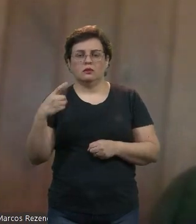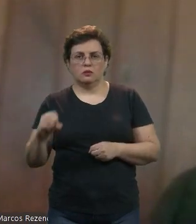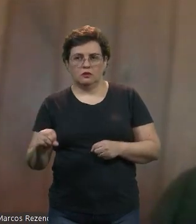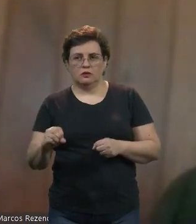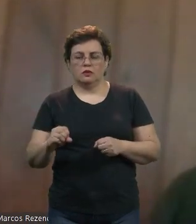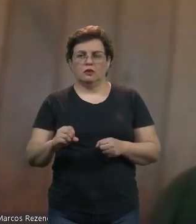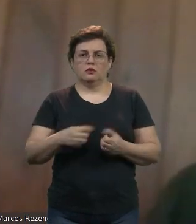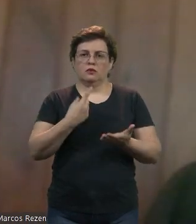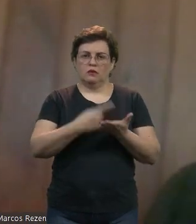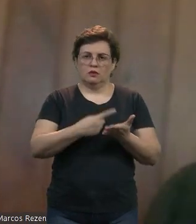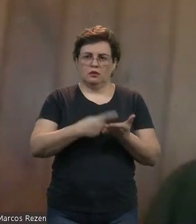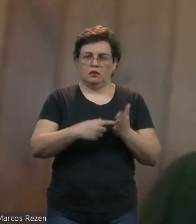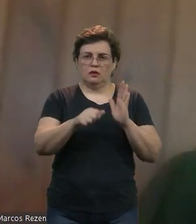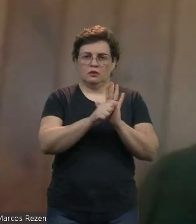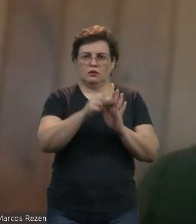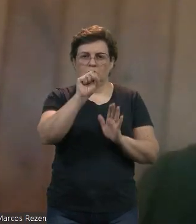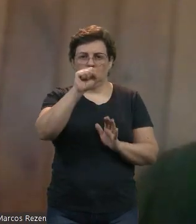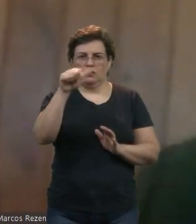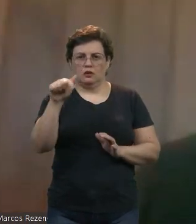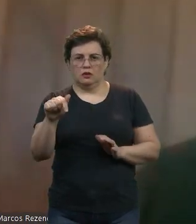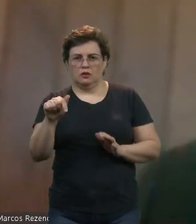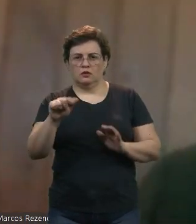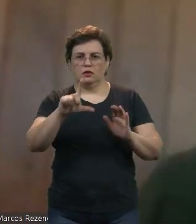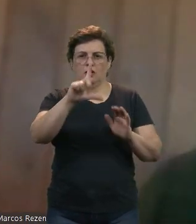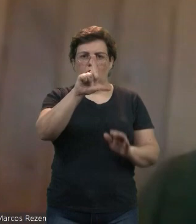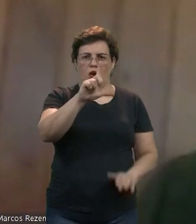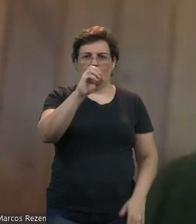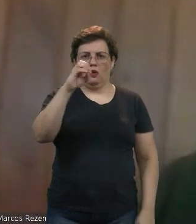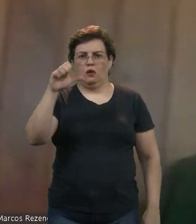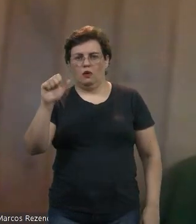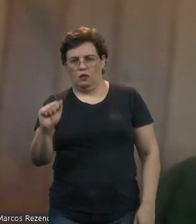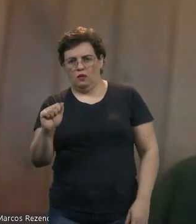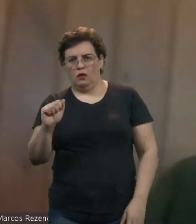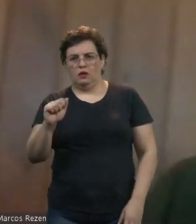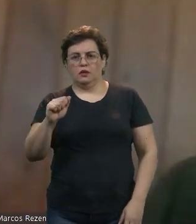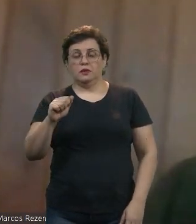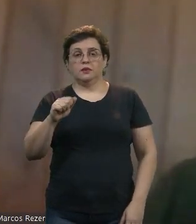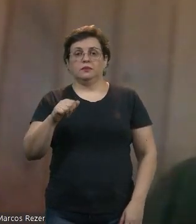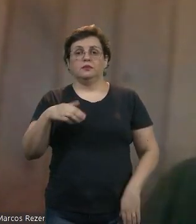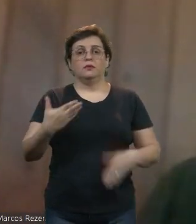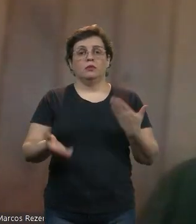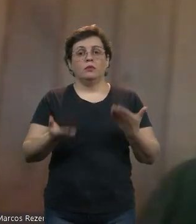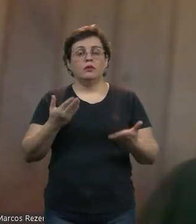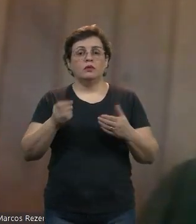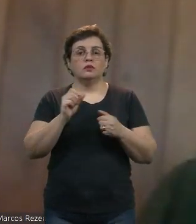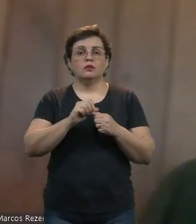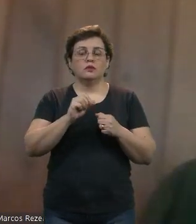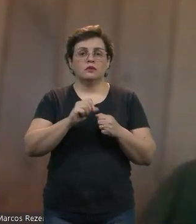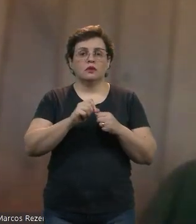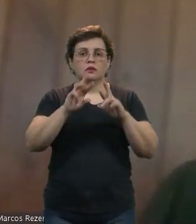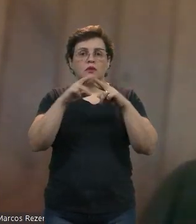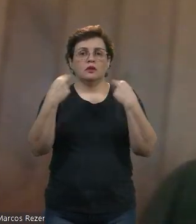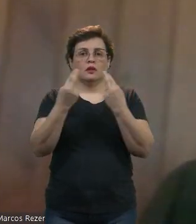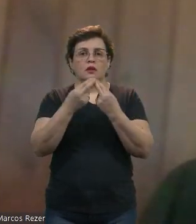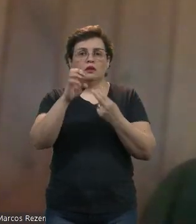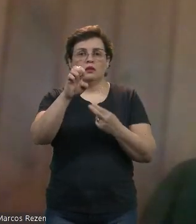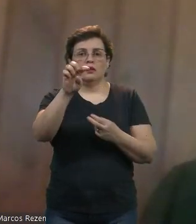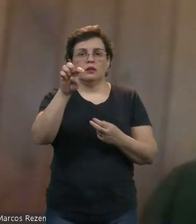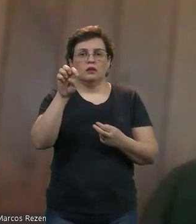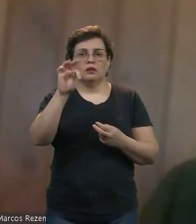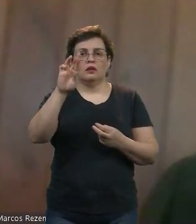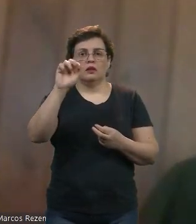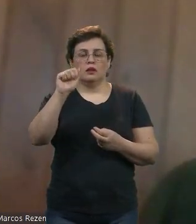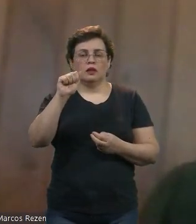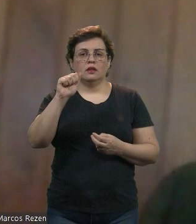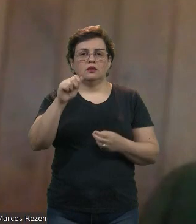artigo 87 da Lei Orgânica. Informamos que o balanço foi deliberado na reunião extraordinária do Conselho de Curadores da